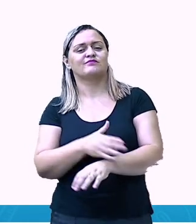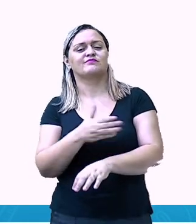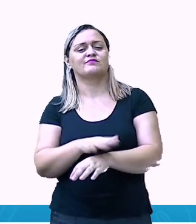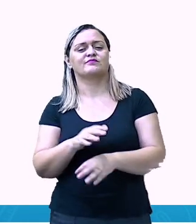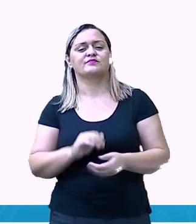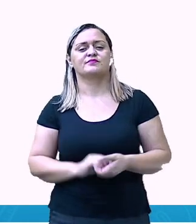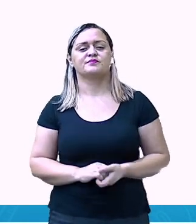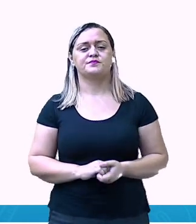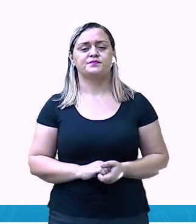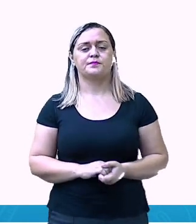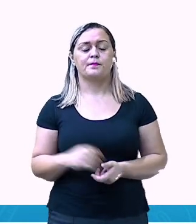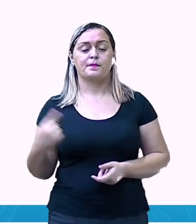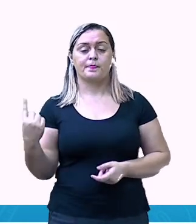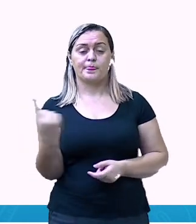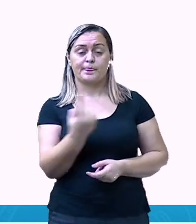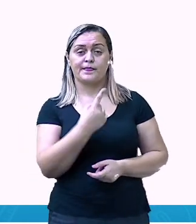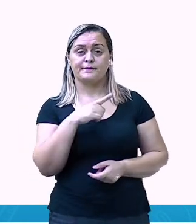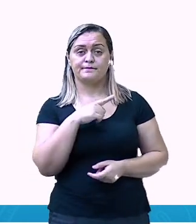ligamos as